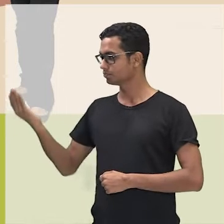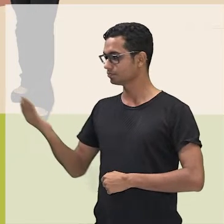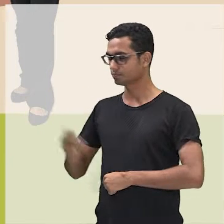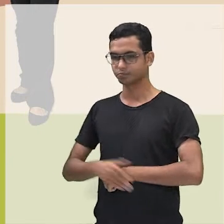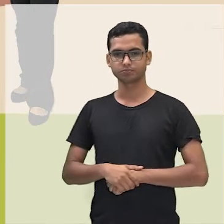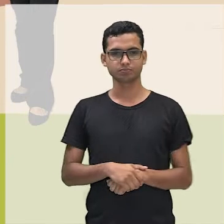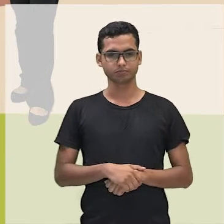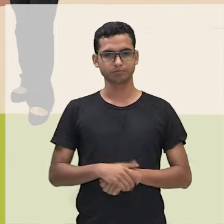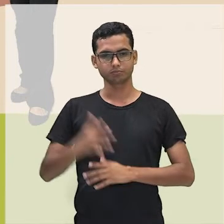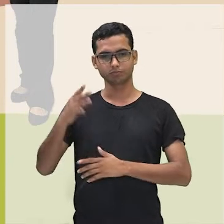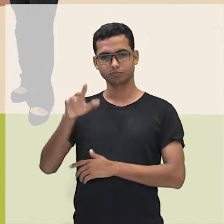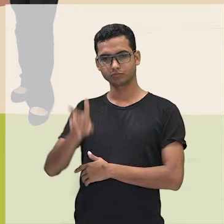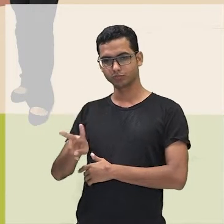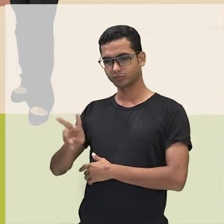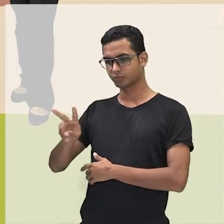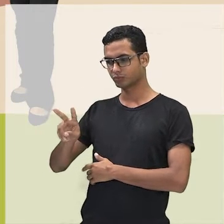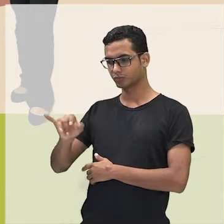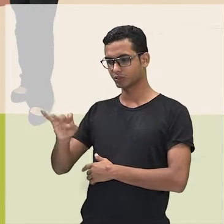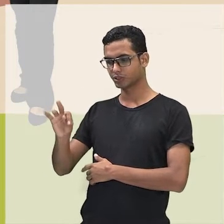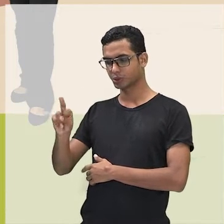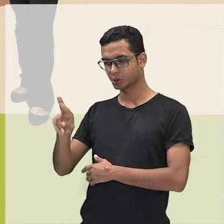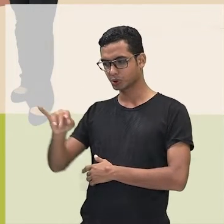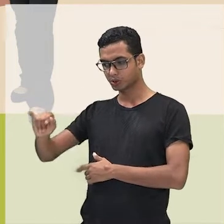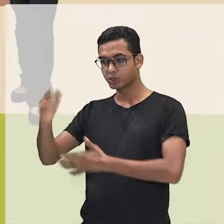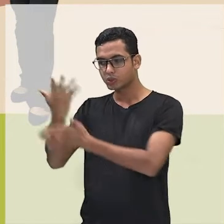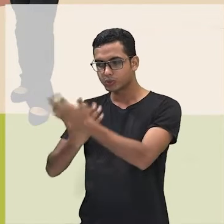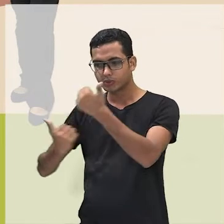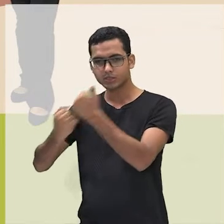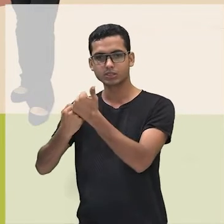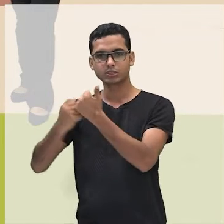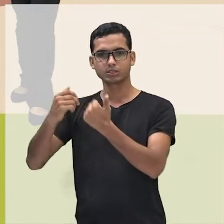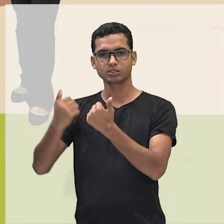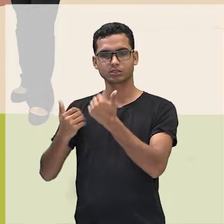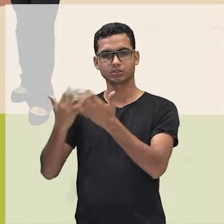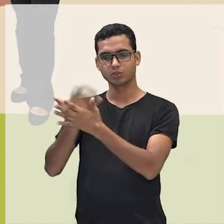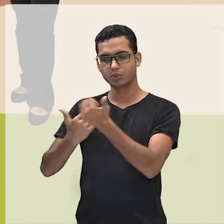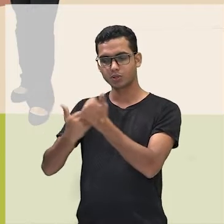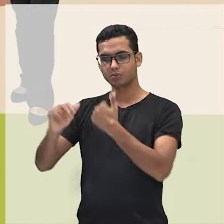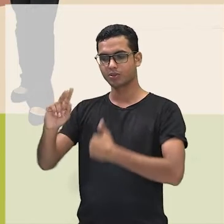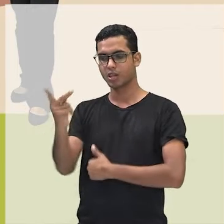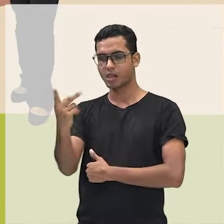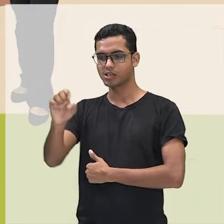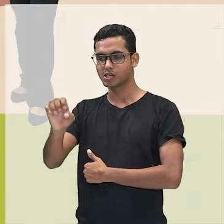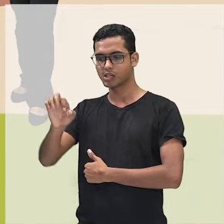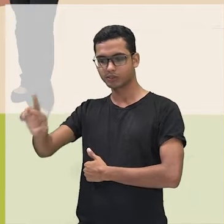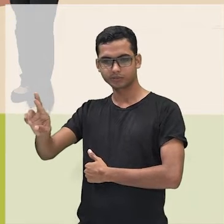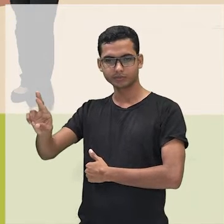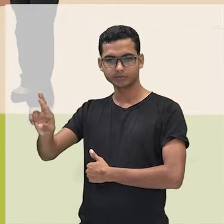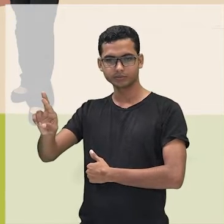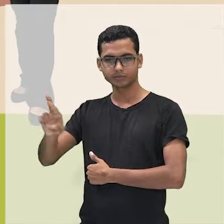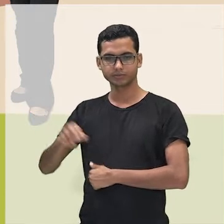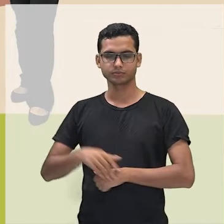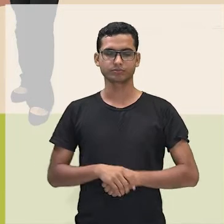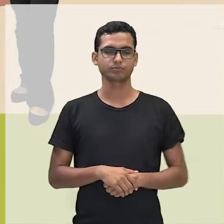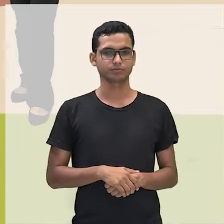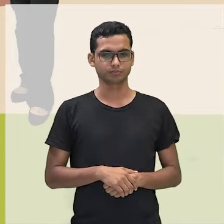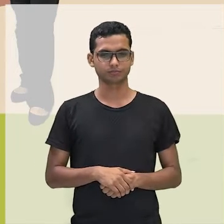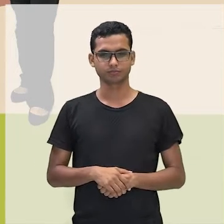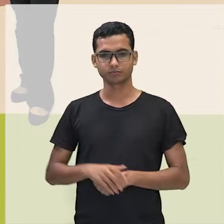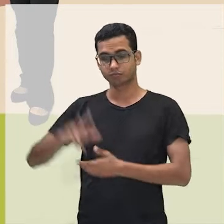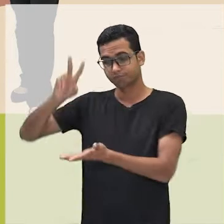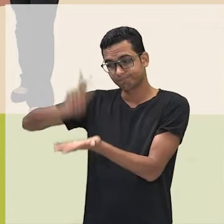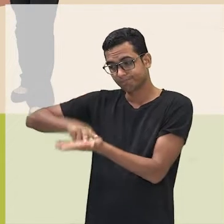substituí o nome Victoria por um pronome com função de objeto, que é a palavra her. Eu a